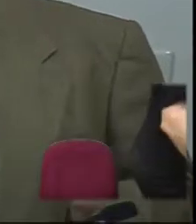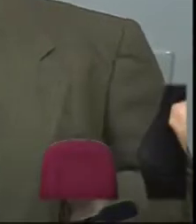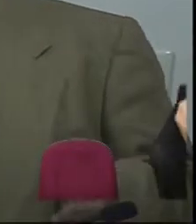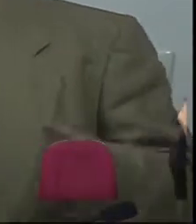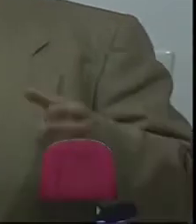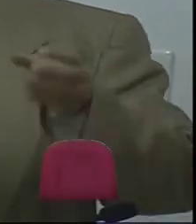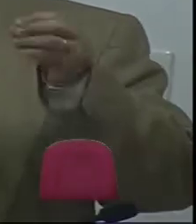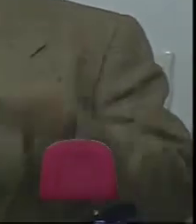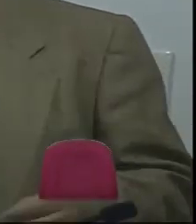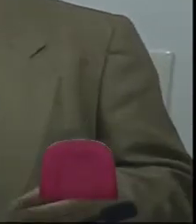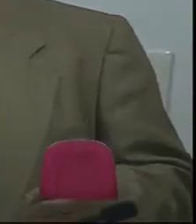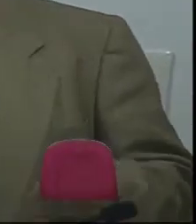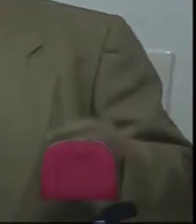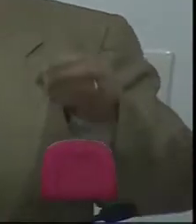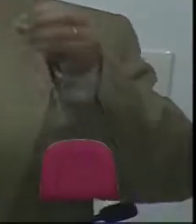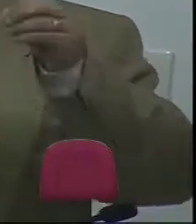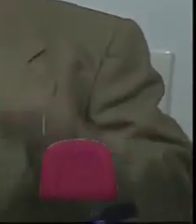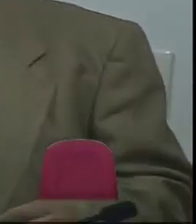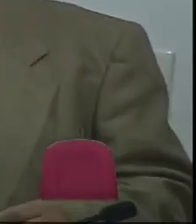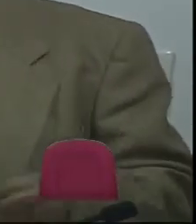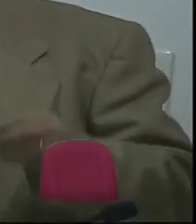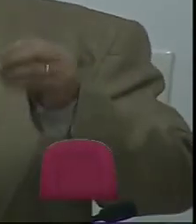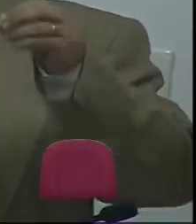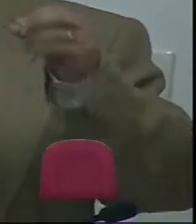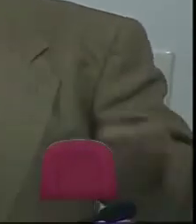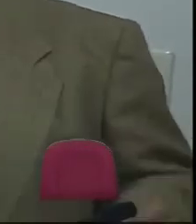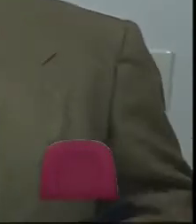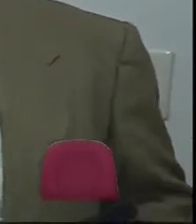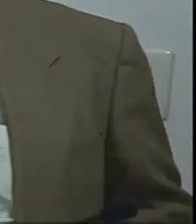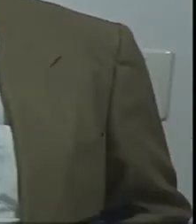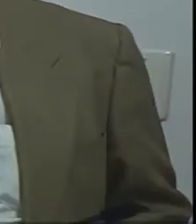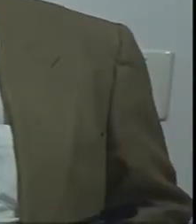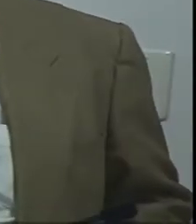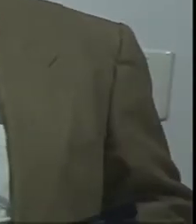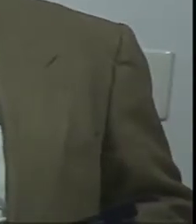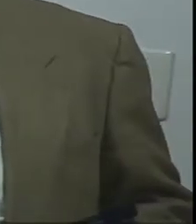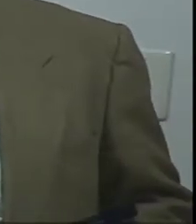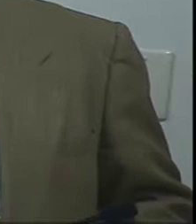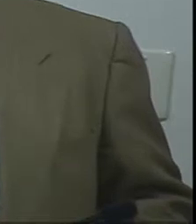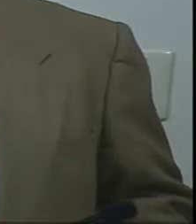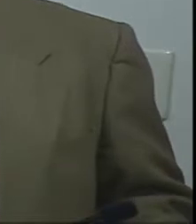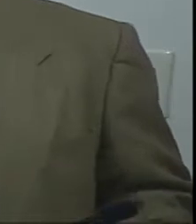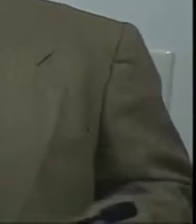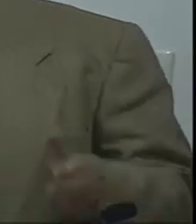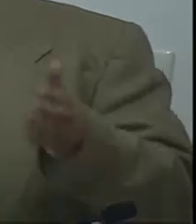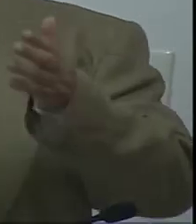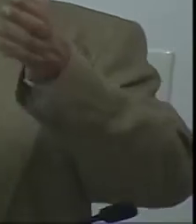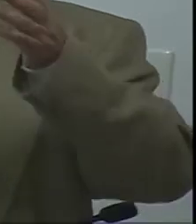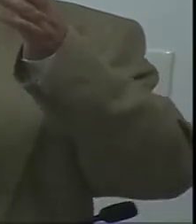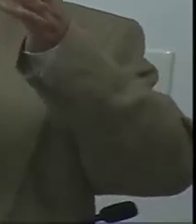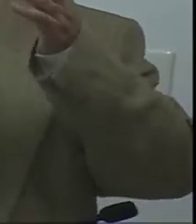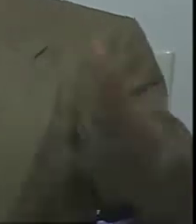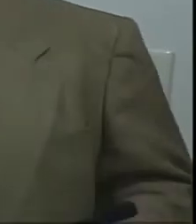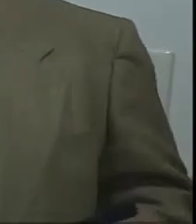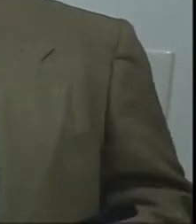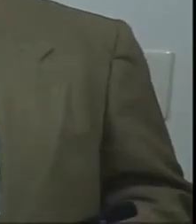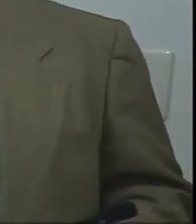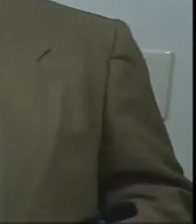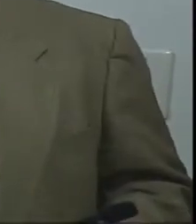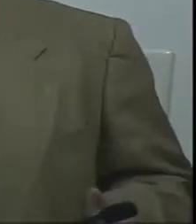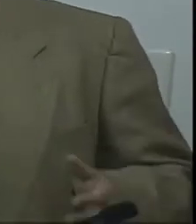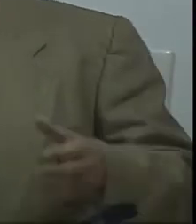França, que tem o interesse, inclusive, de atender os pedidos da cidade de Nimeira, ele se colocou à